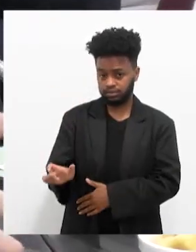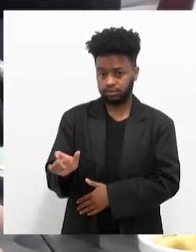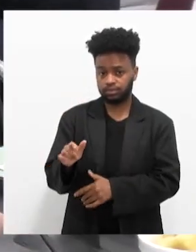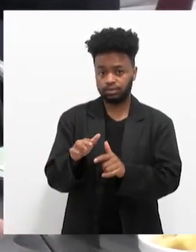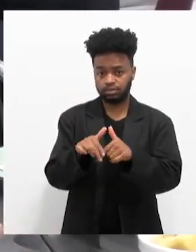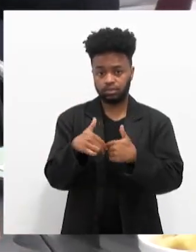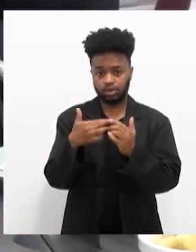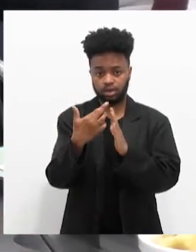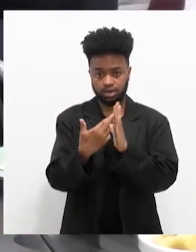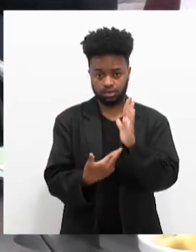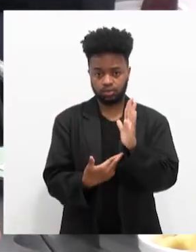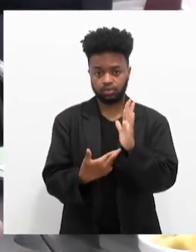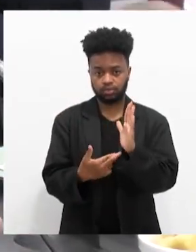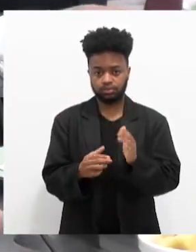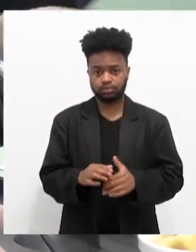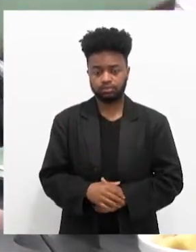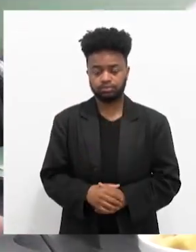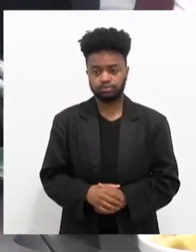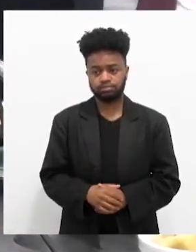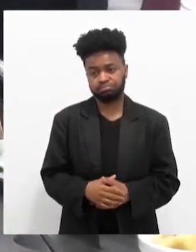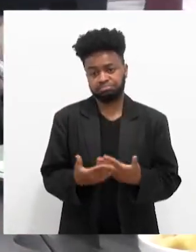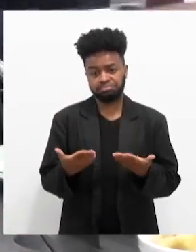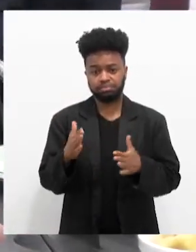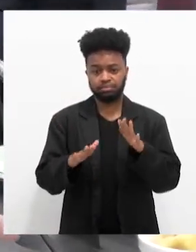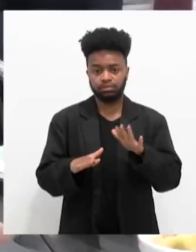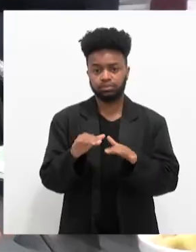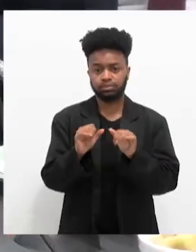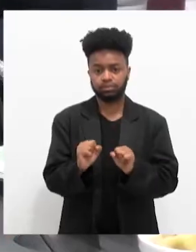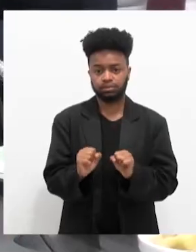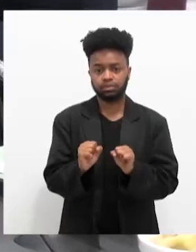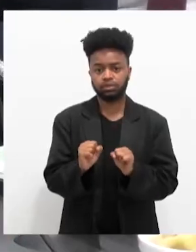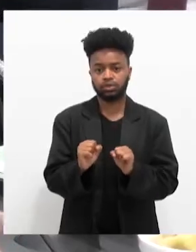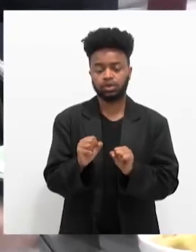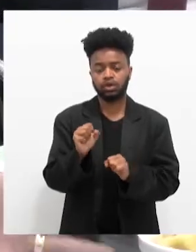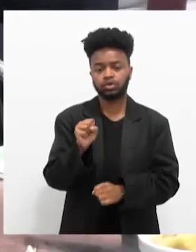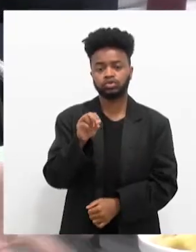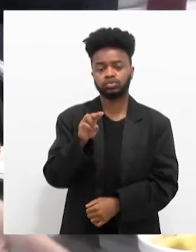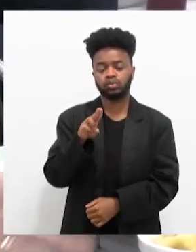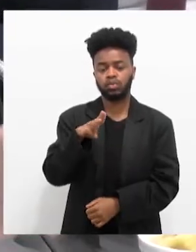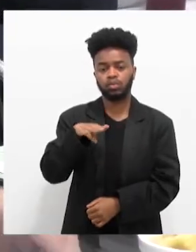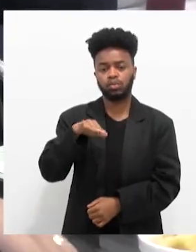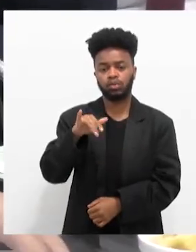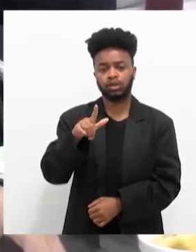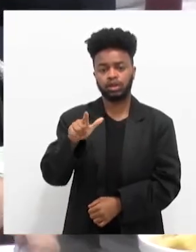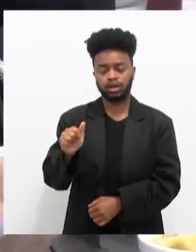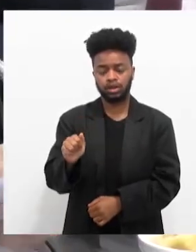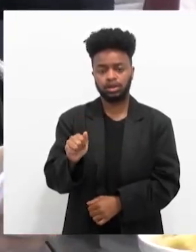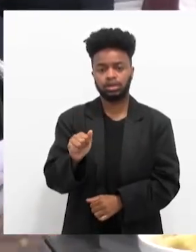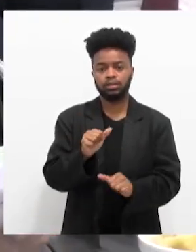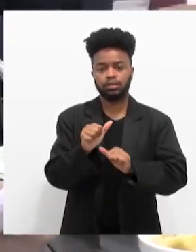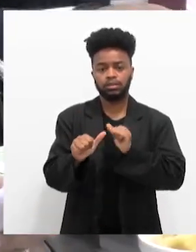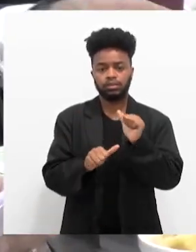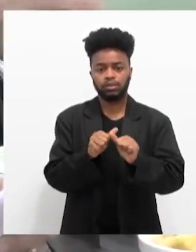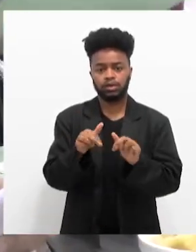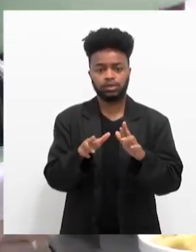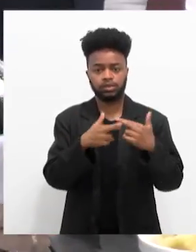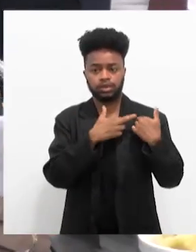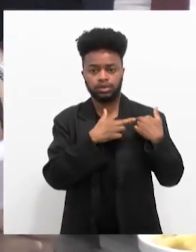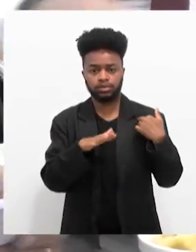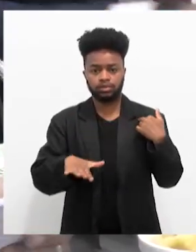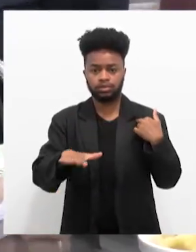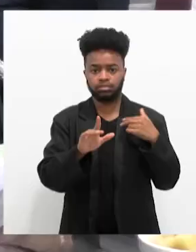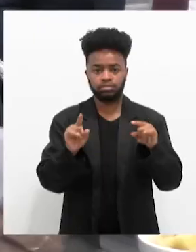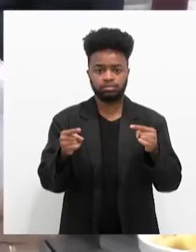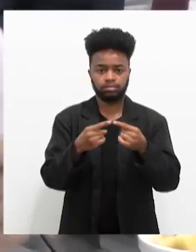pelo relatório, e, conforme for, pode ser até objeto de súmula nossa aqui, essa ampliação de competência no aspecto territorial, com base no